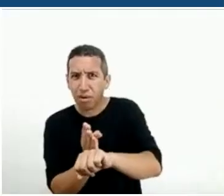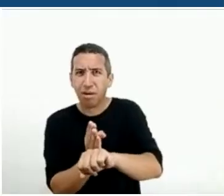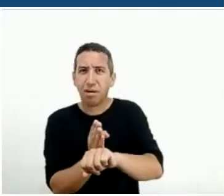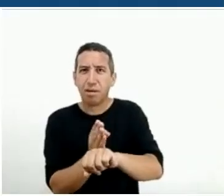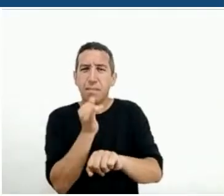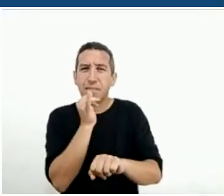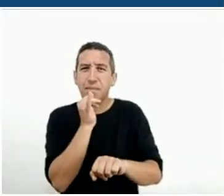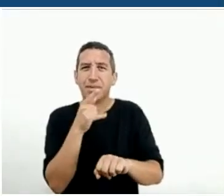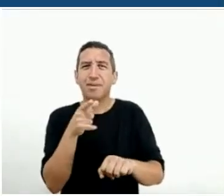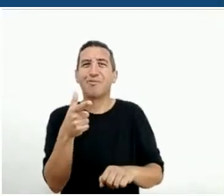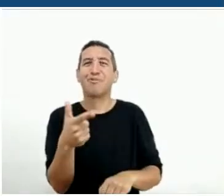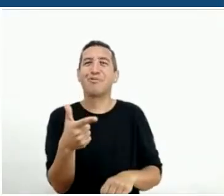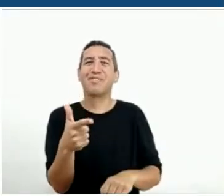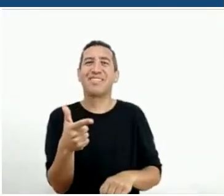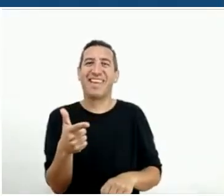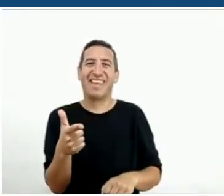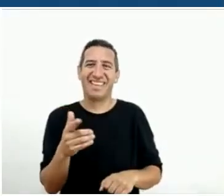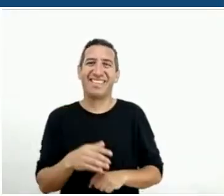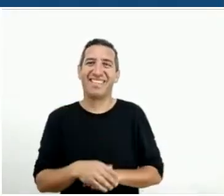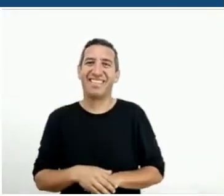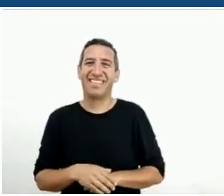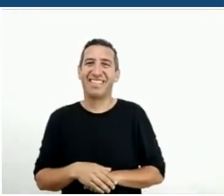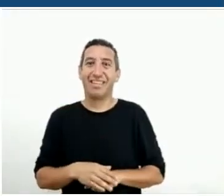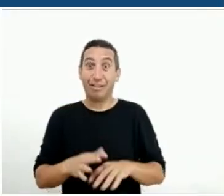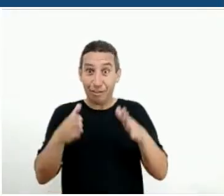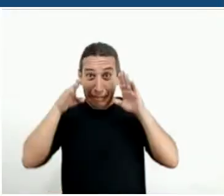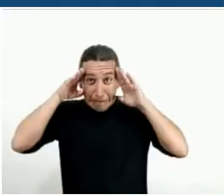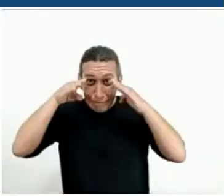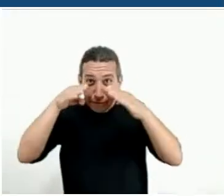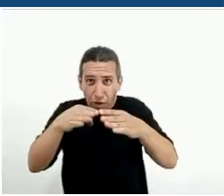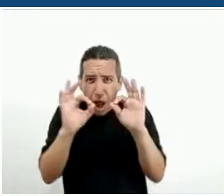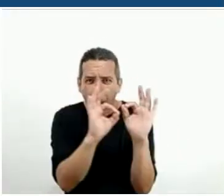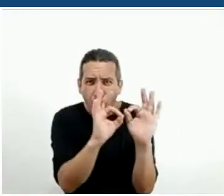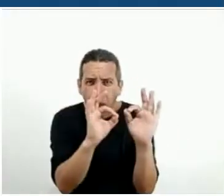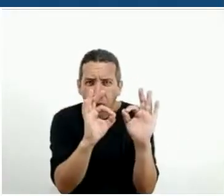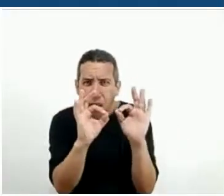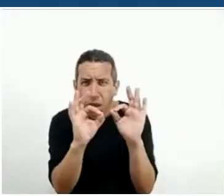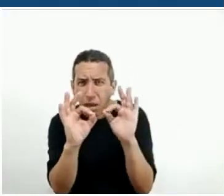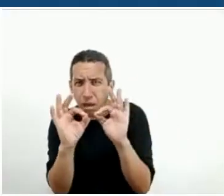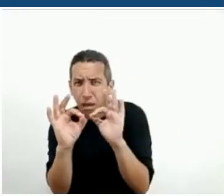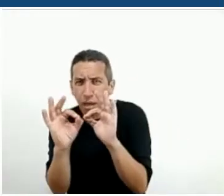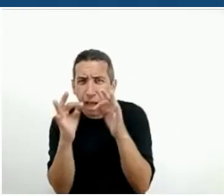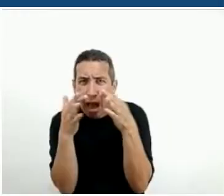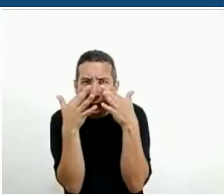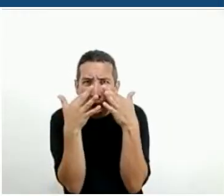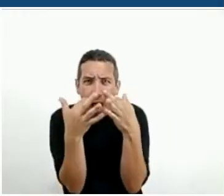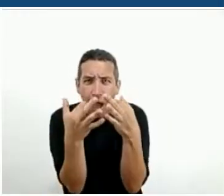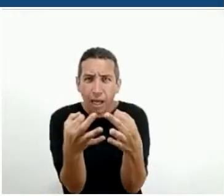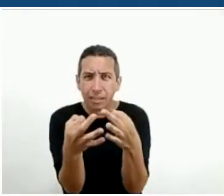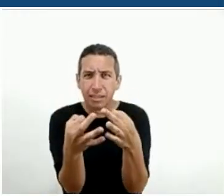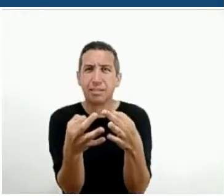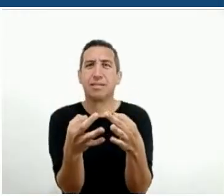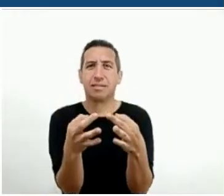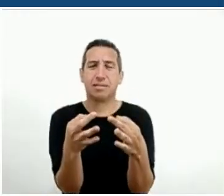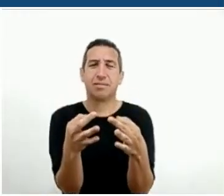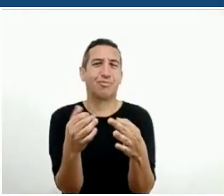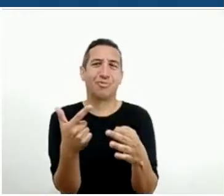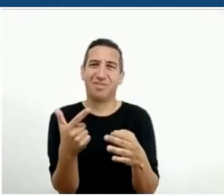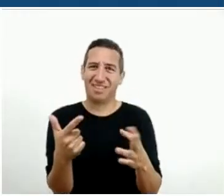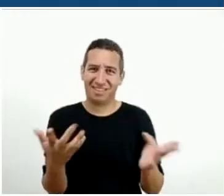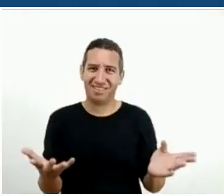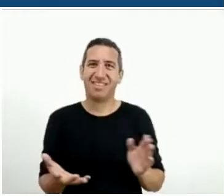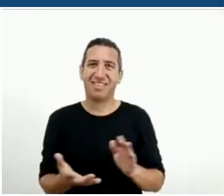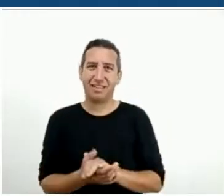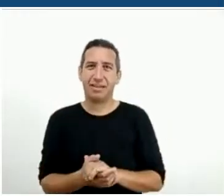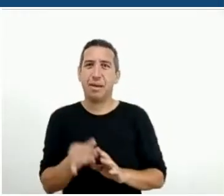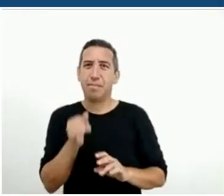têm esse como rotina, o vocabulário que às vezes a gente usa quando tem um médico